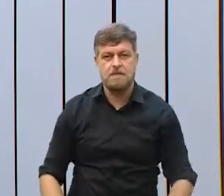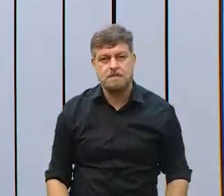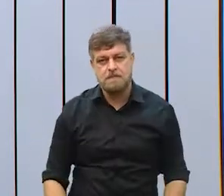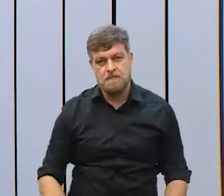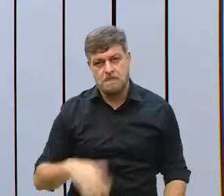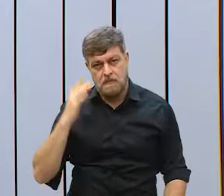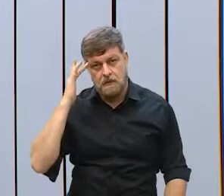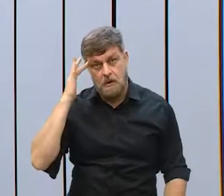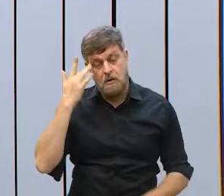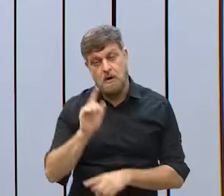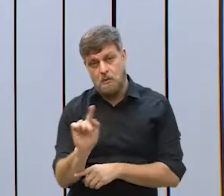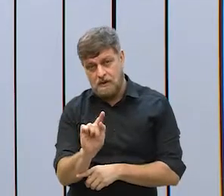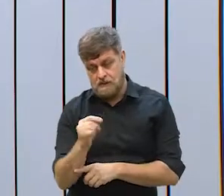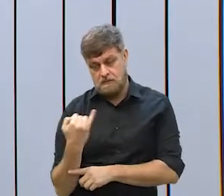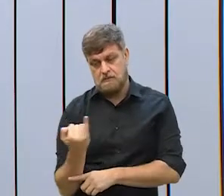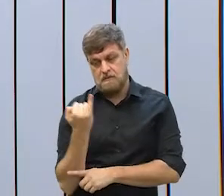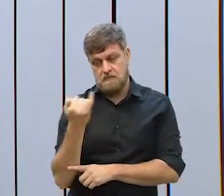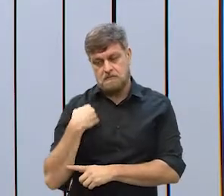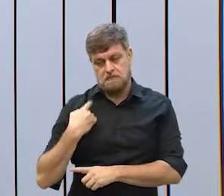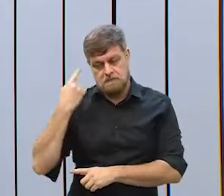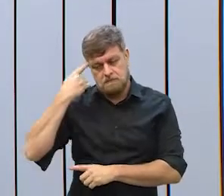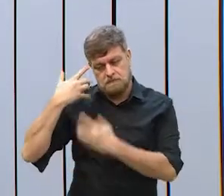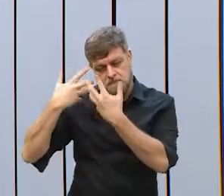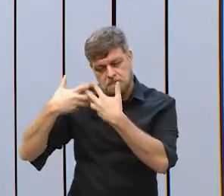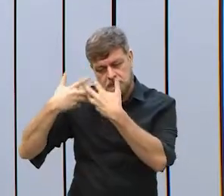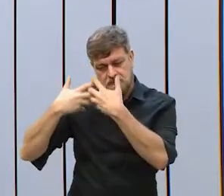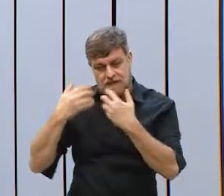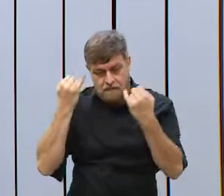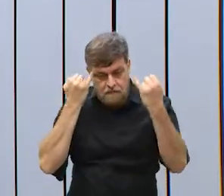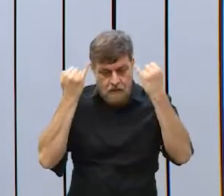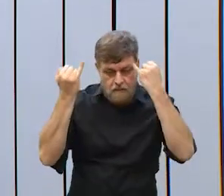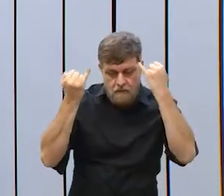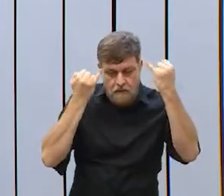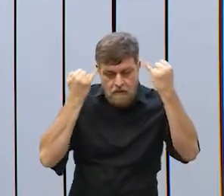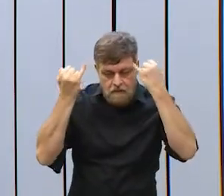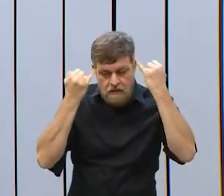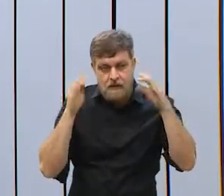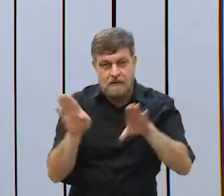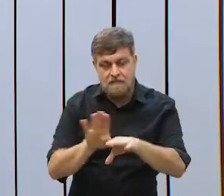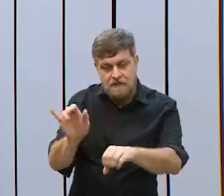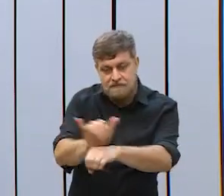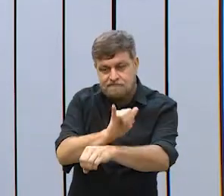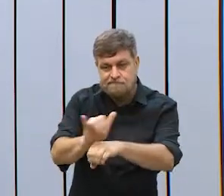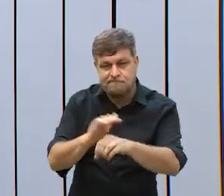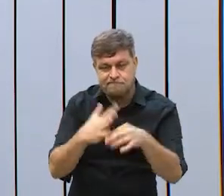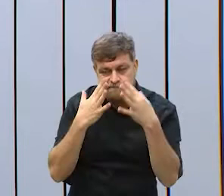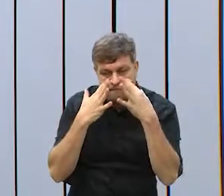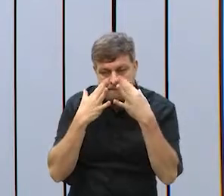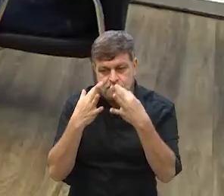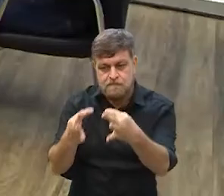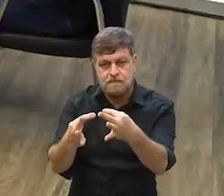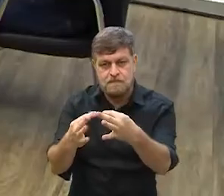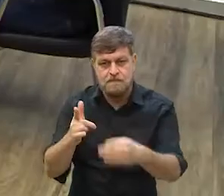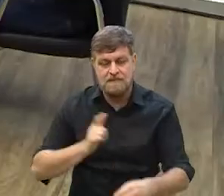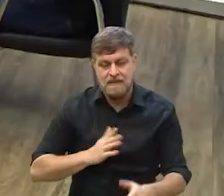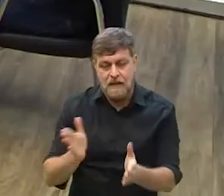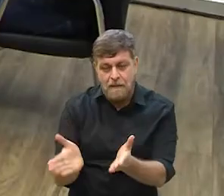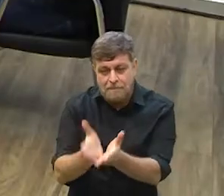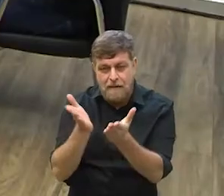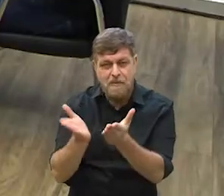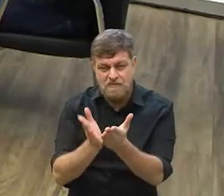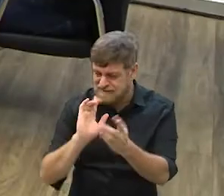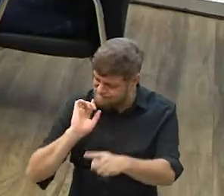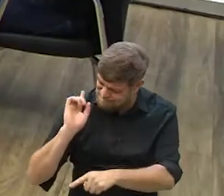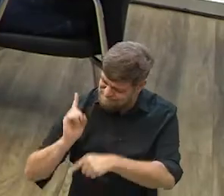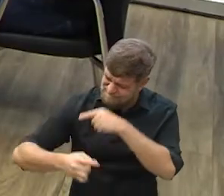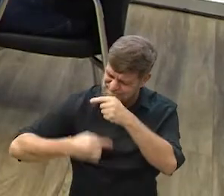que assim, é importante nós pensarmos com criatividade e olhar para sair desse laço da pobreza, desse